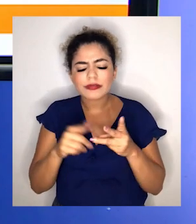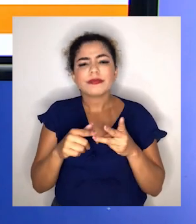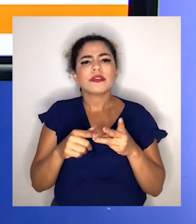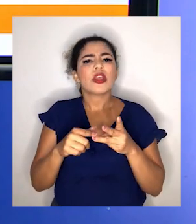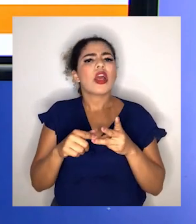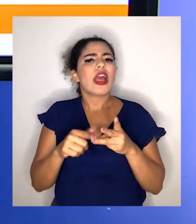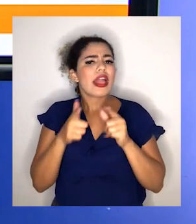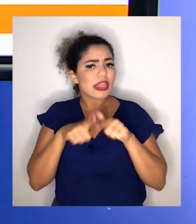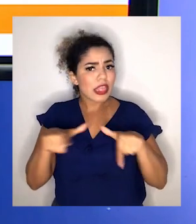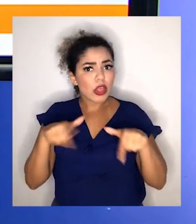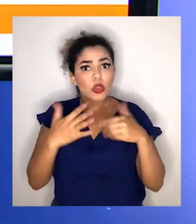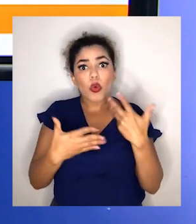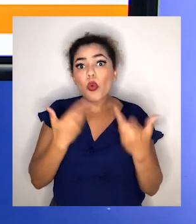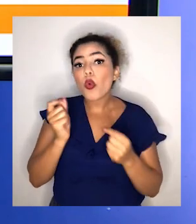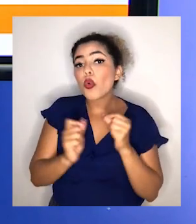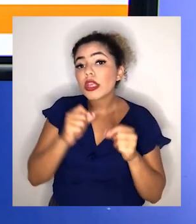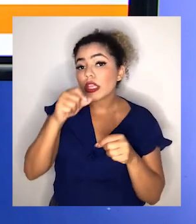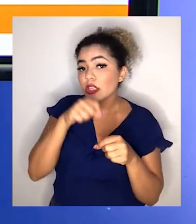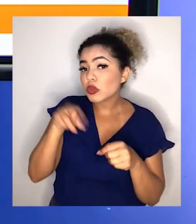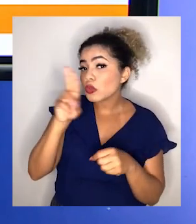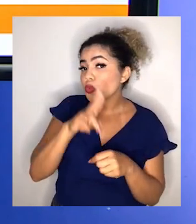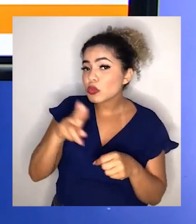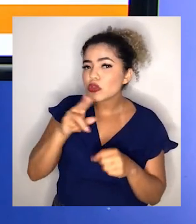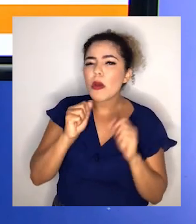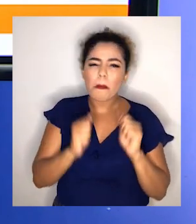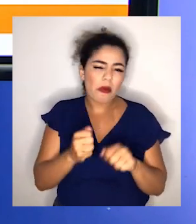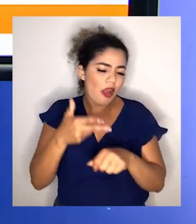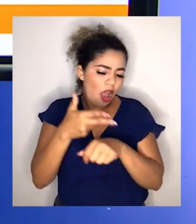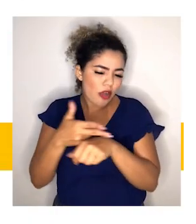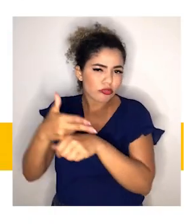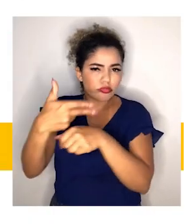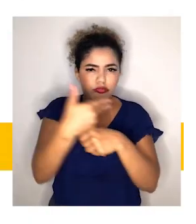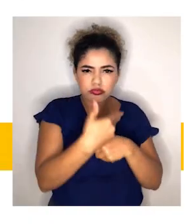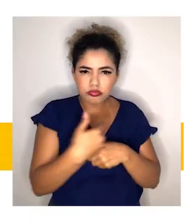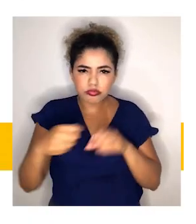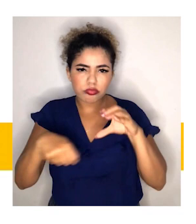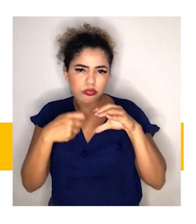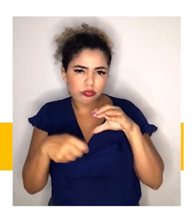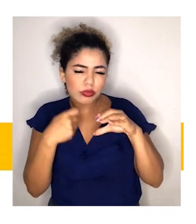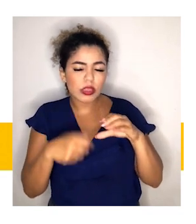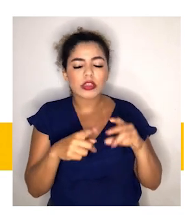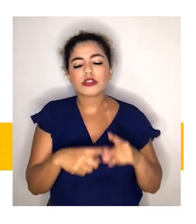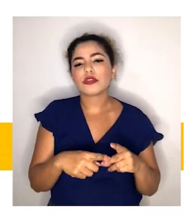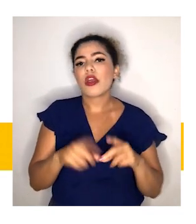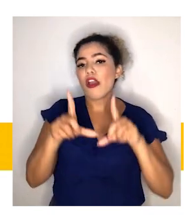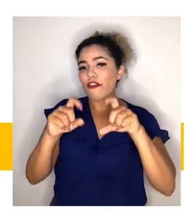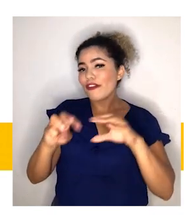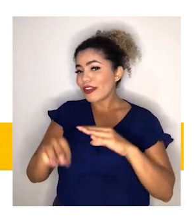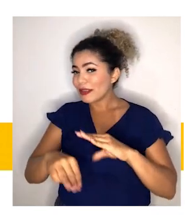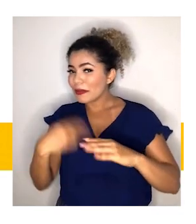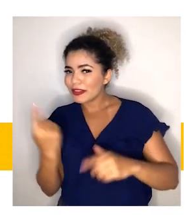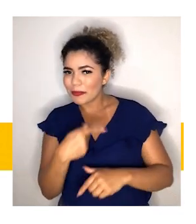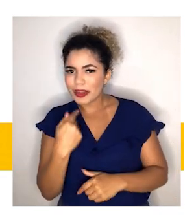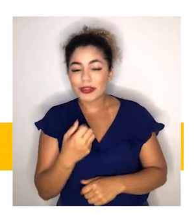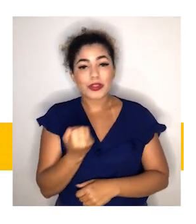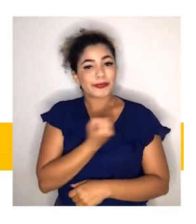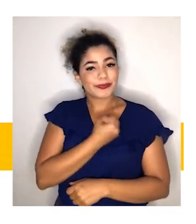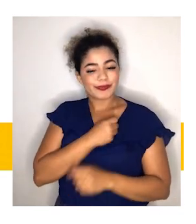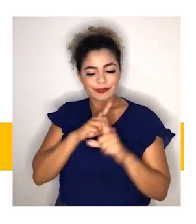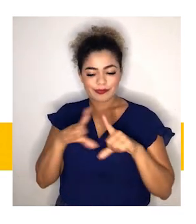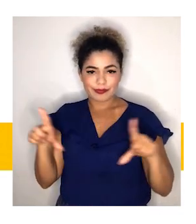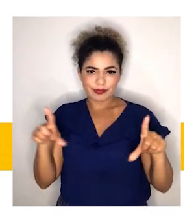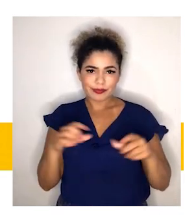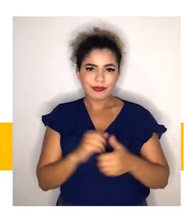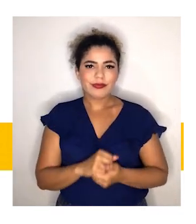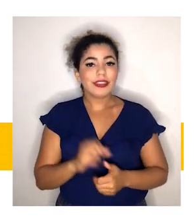você utilizou? Você pode tirar foto, fazer vídeos, explicar esse conteúdo se você quiser e mandar para a gente no telefone que está